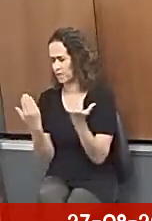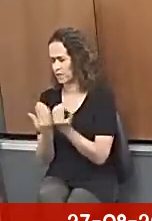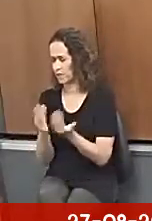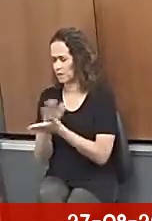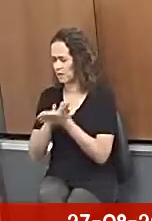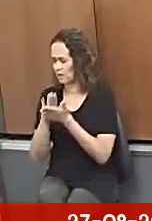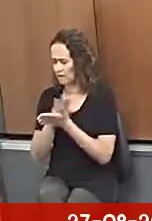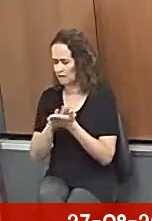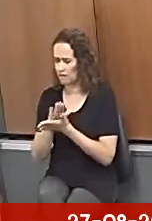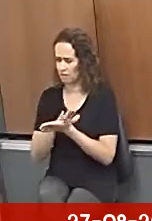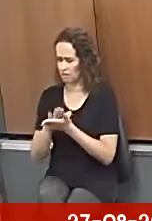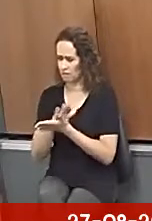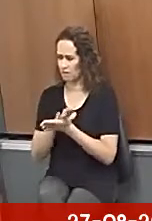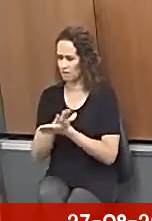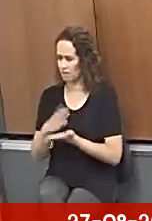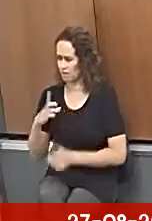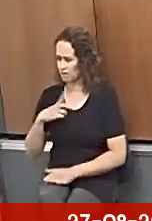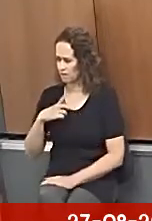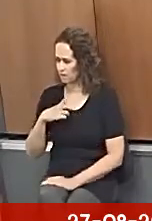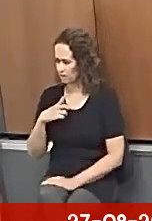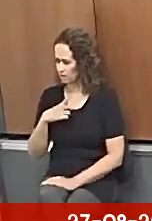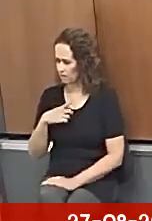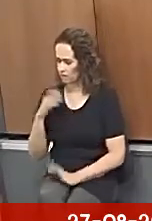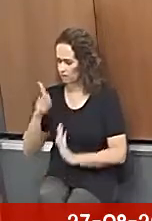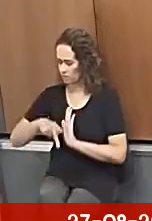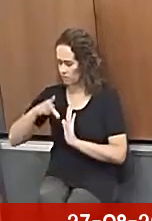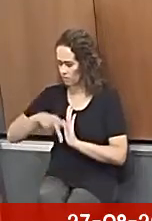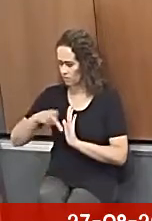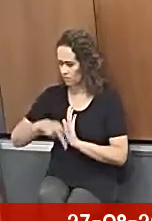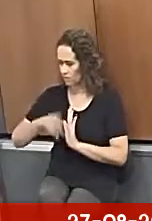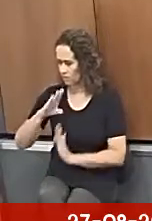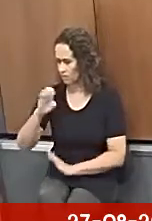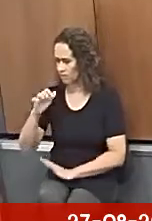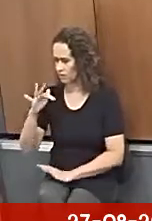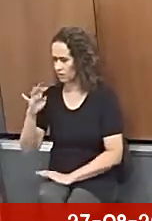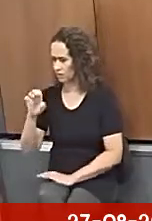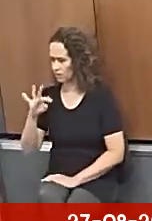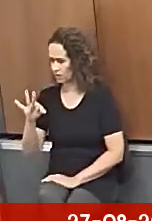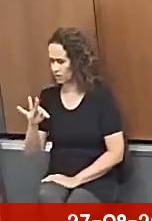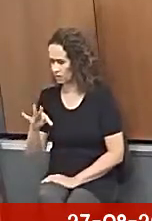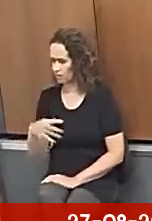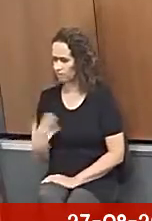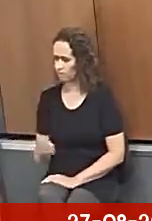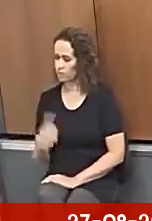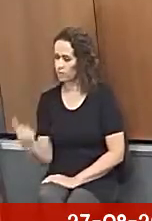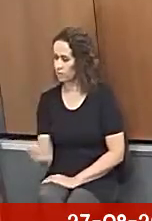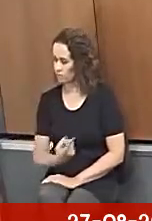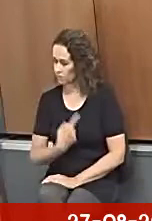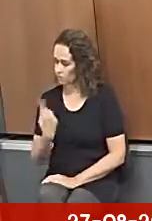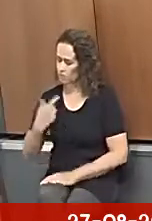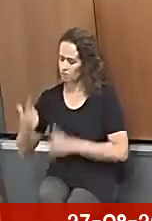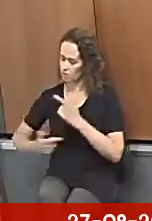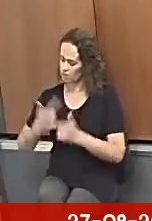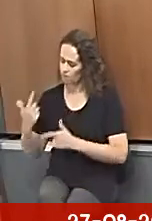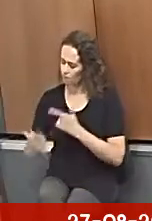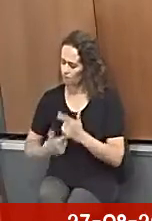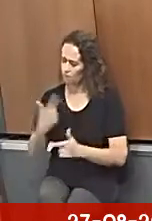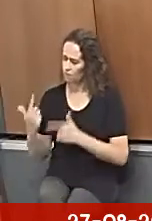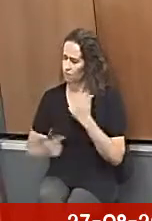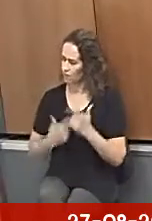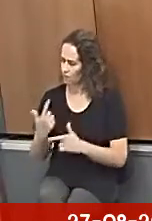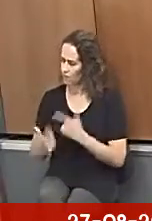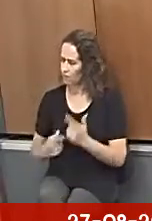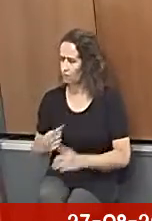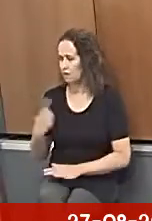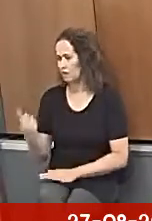cefet que foi apadrinhado por nós e enfim ea gente tem trabalhado nessa causa não é como nós não somos do meio